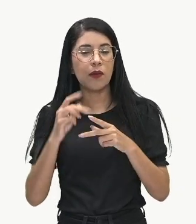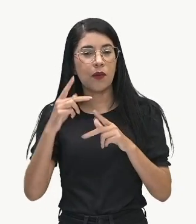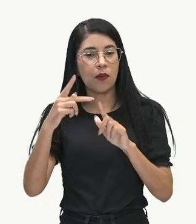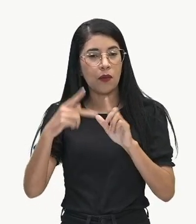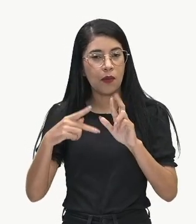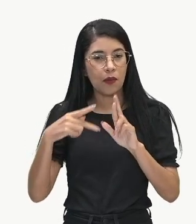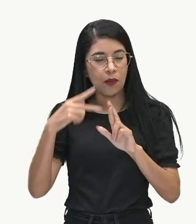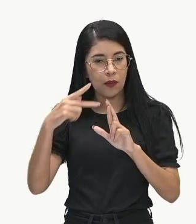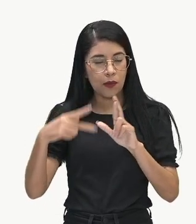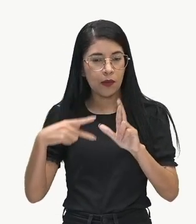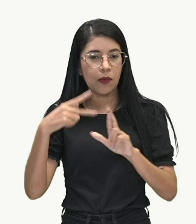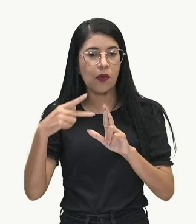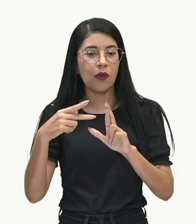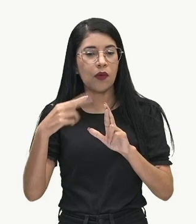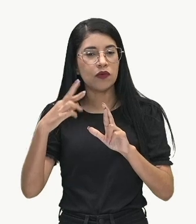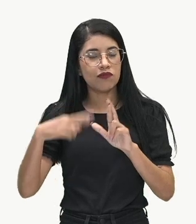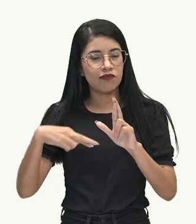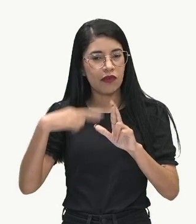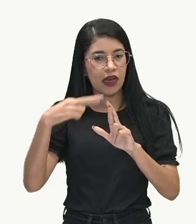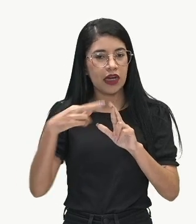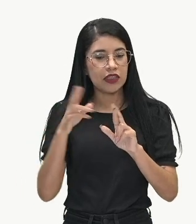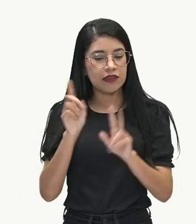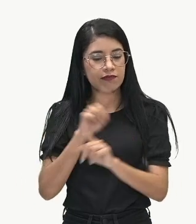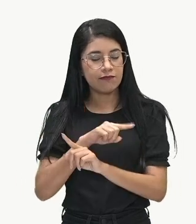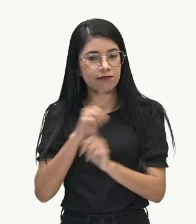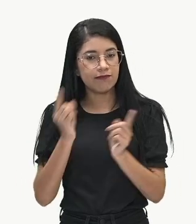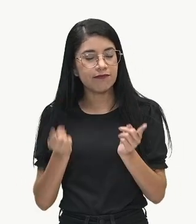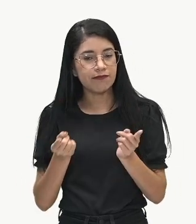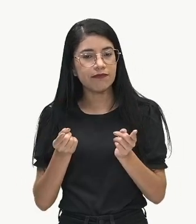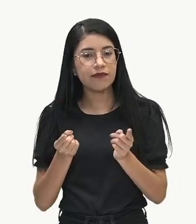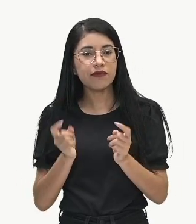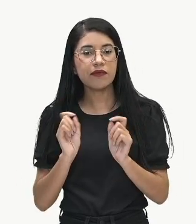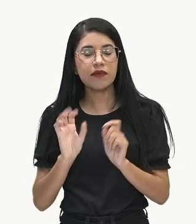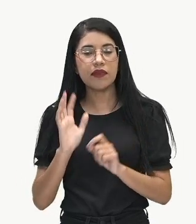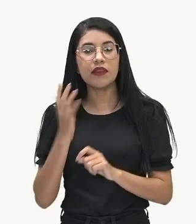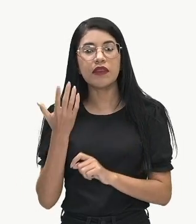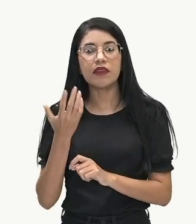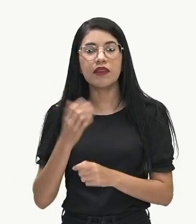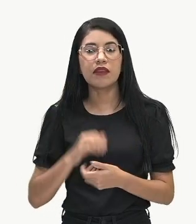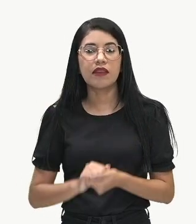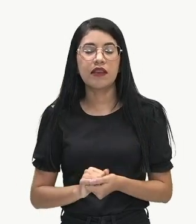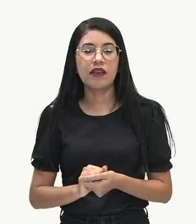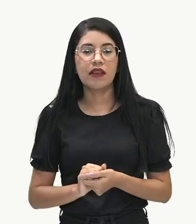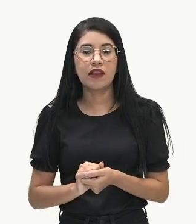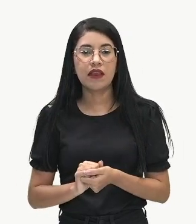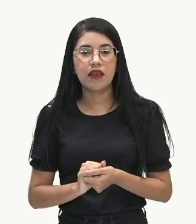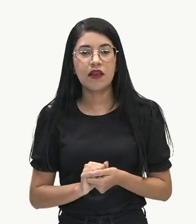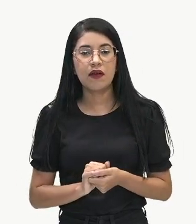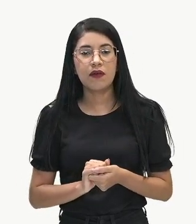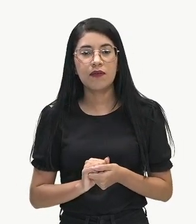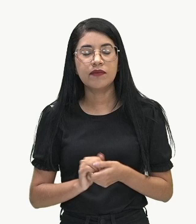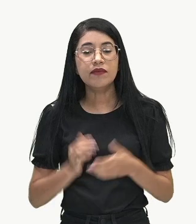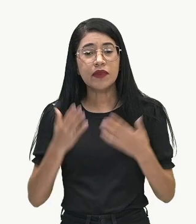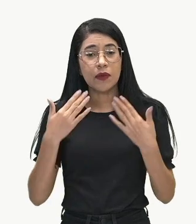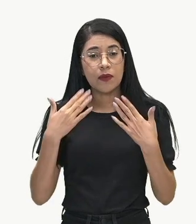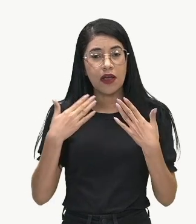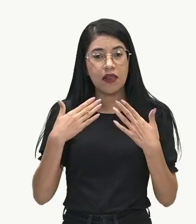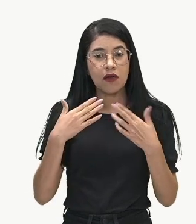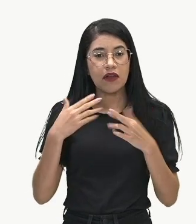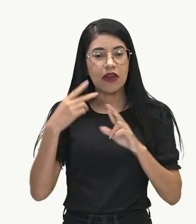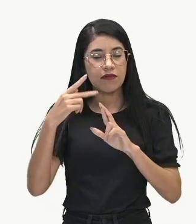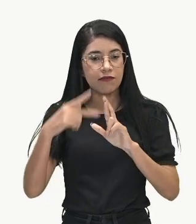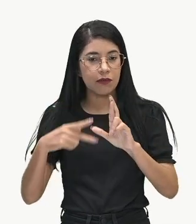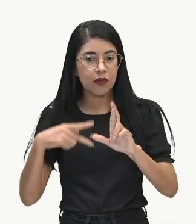e o produto vire reagente, eu invertendo essa equação, eu estou jogando calor para o produto. Então aqui no